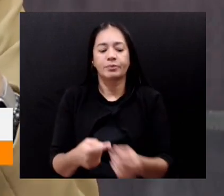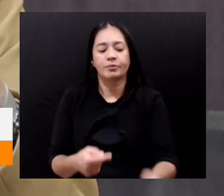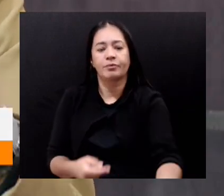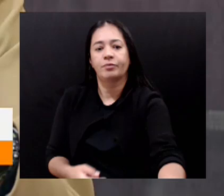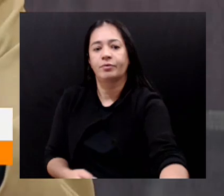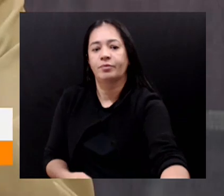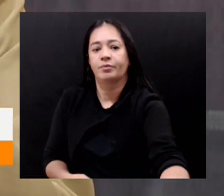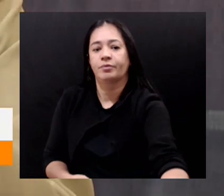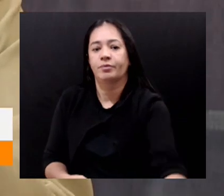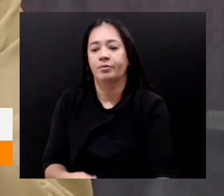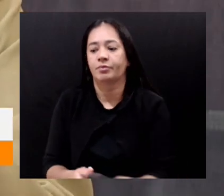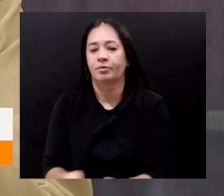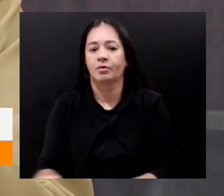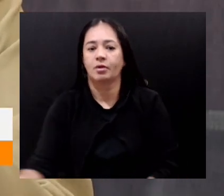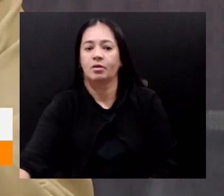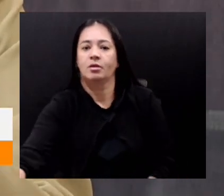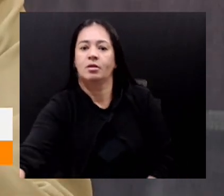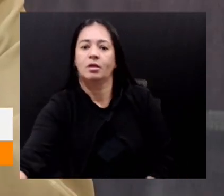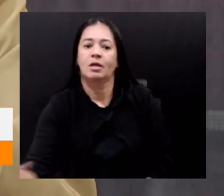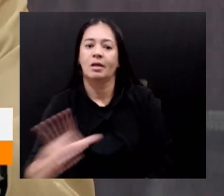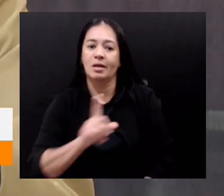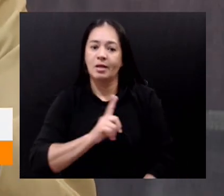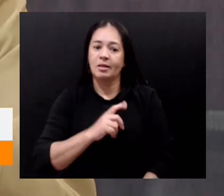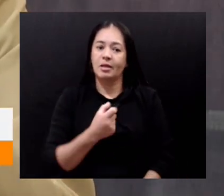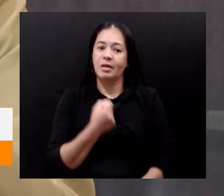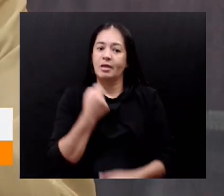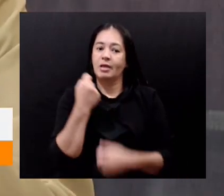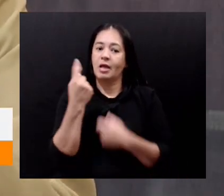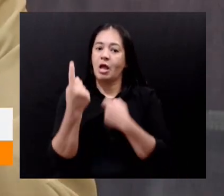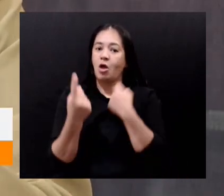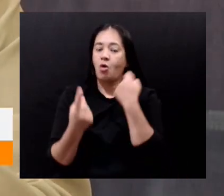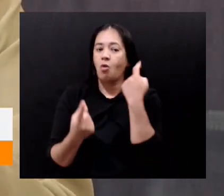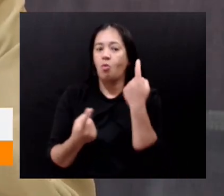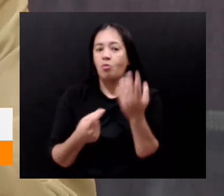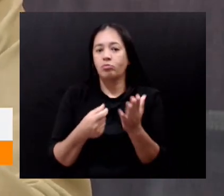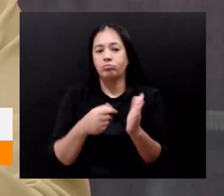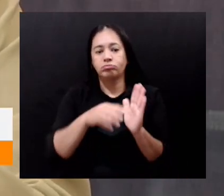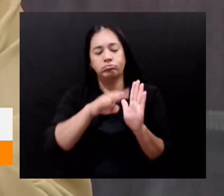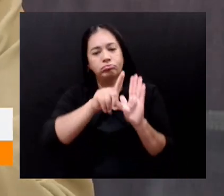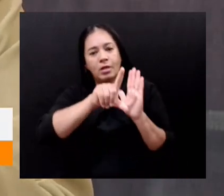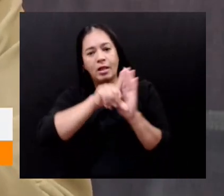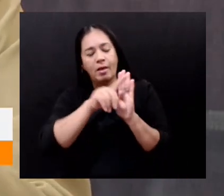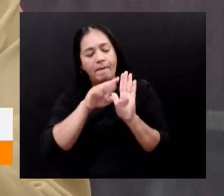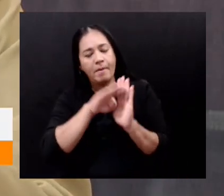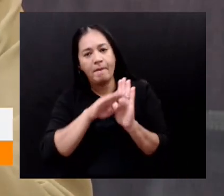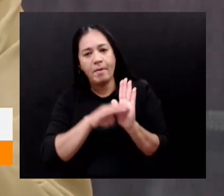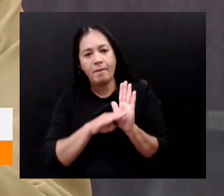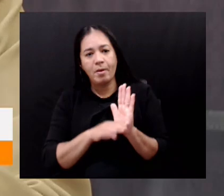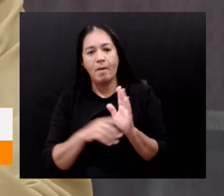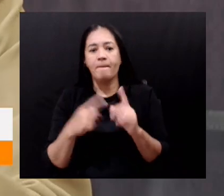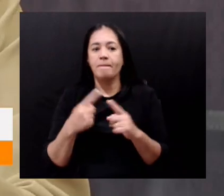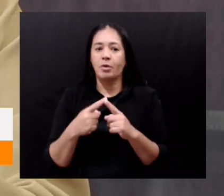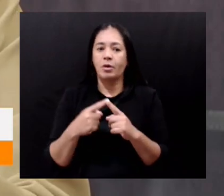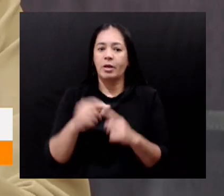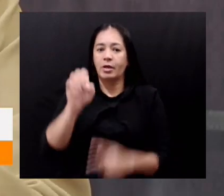lei, que às vezes as pessoas também têm a ideia de que, a União Europeia, a lei é a mesma. Não, existe a União Europeia,